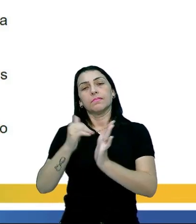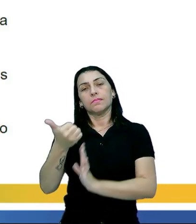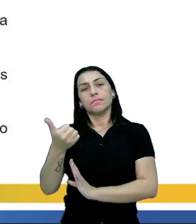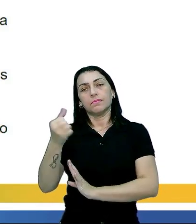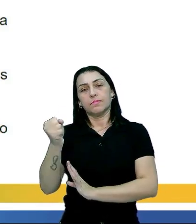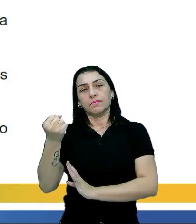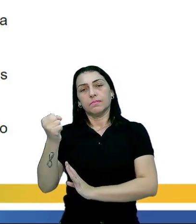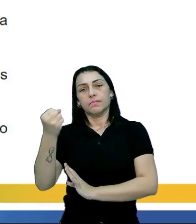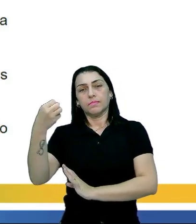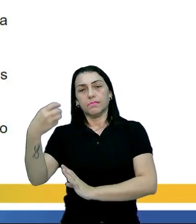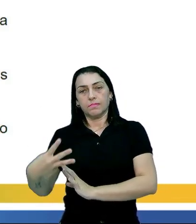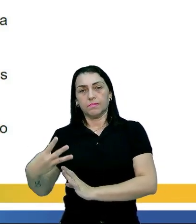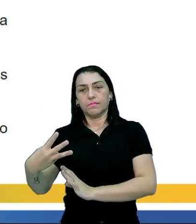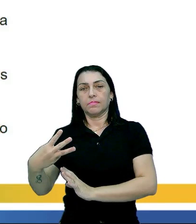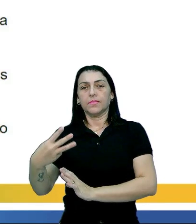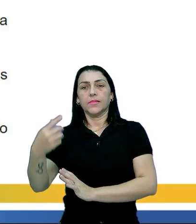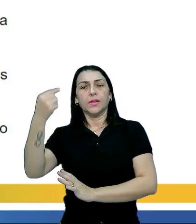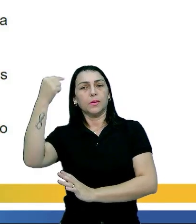1818 a